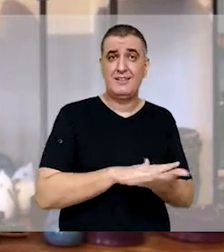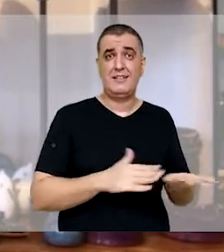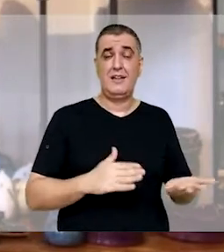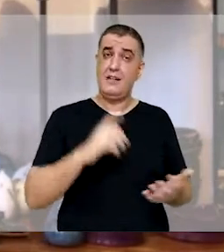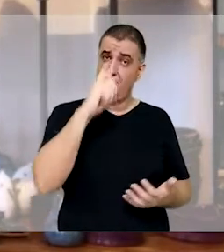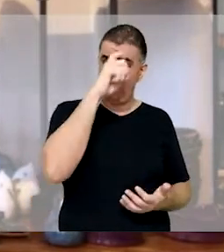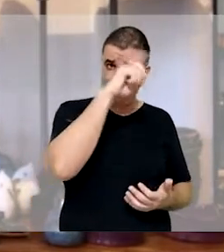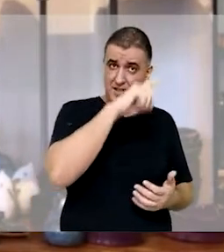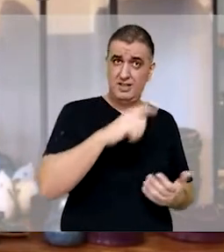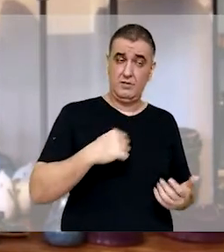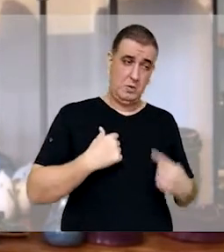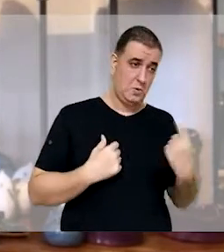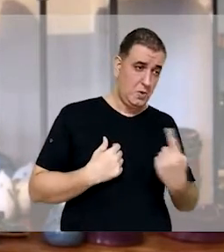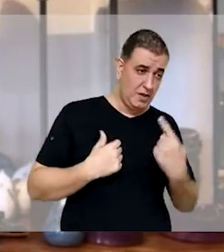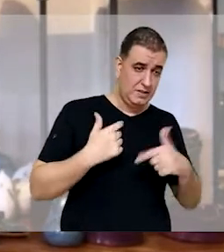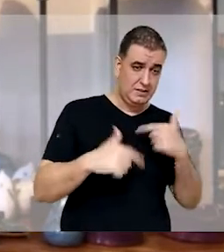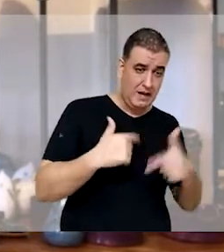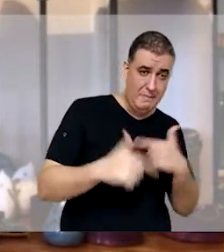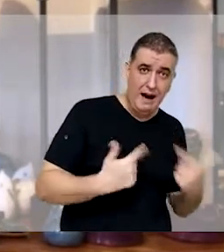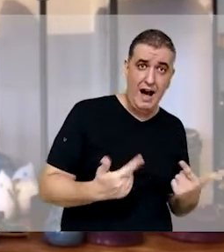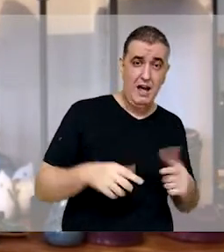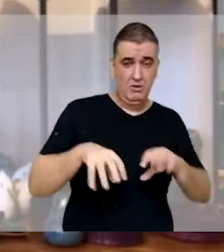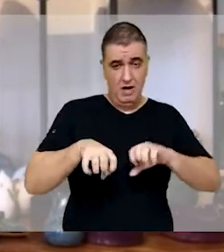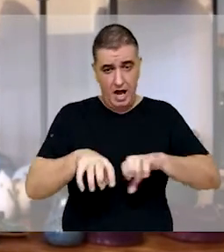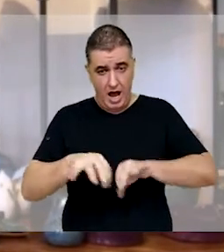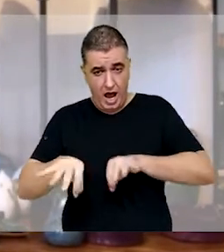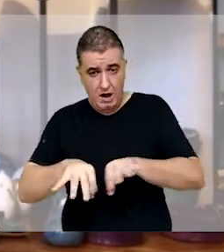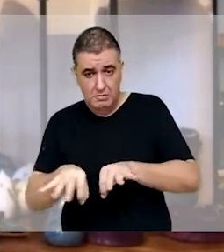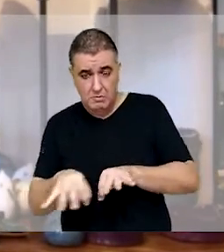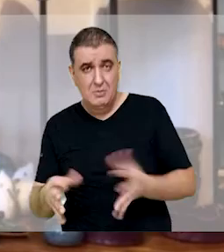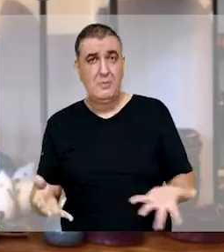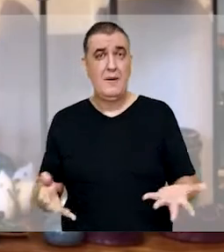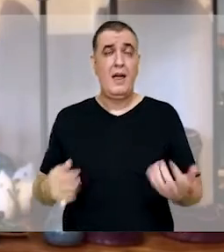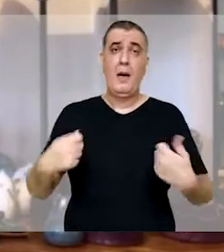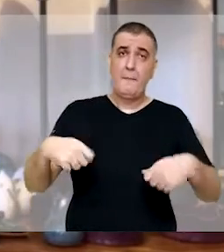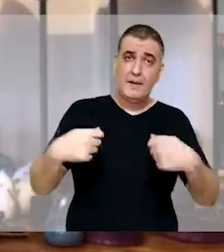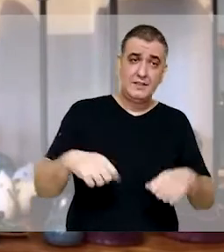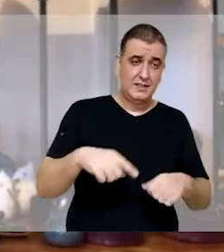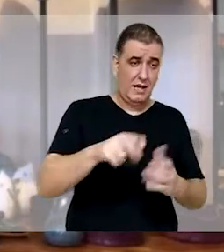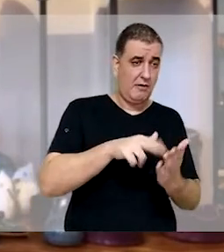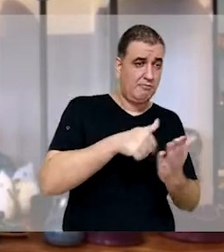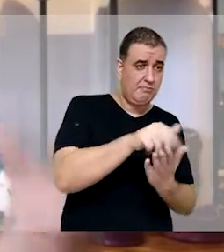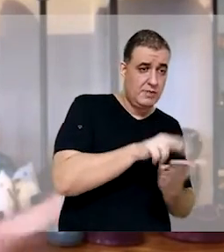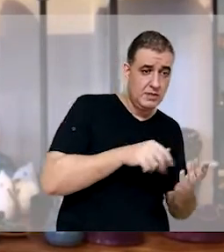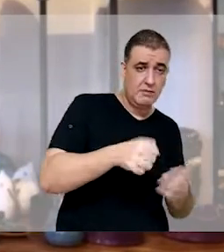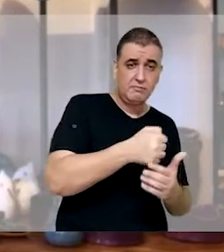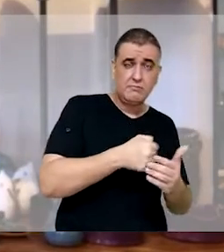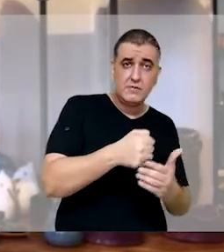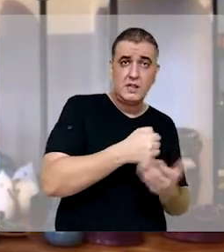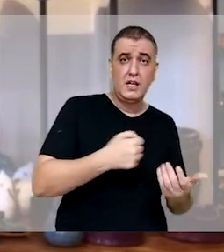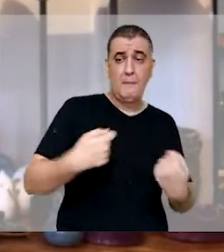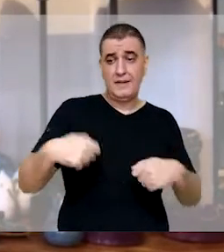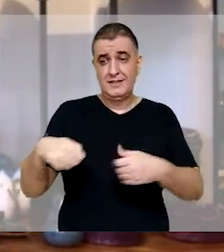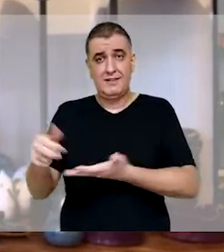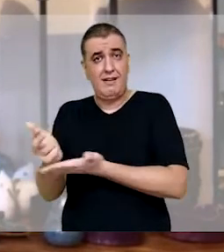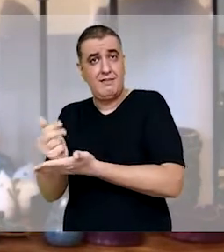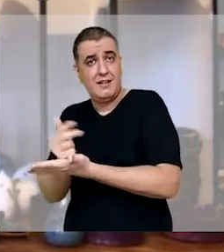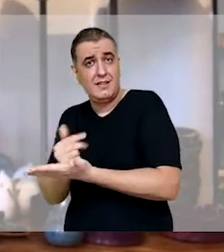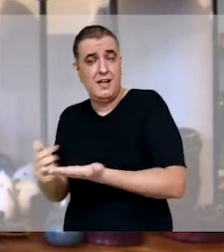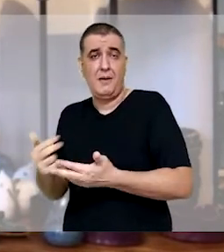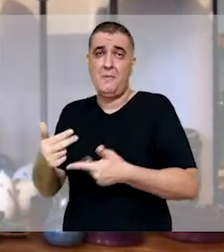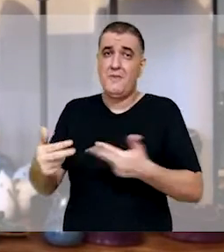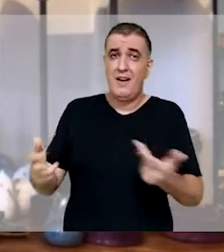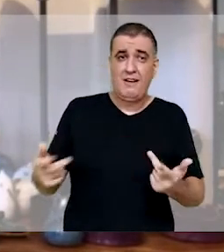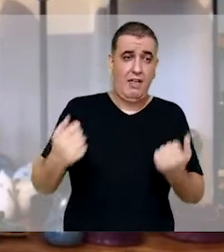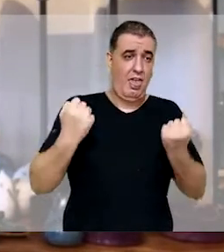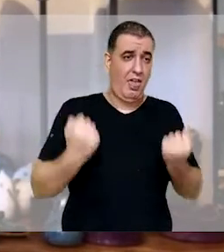sozinho, você tem que produzir, você tem que fazer a sua massa, você tem que fazer a sua tinta, você tem que